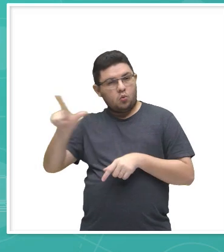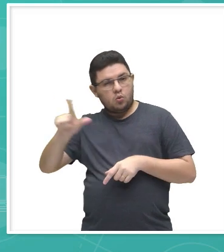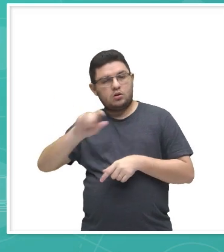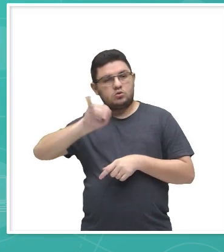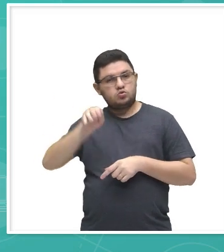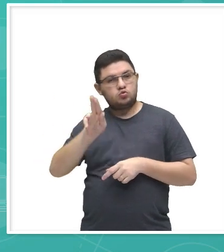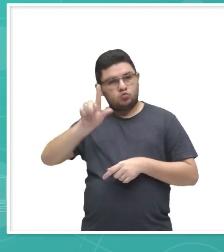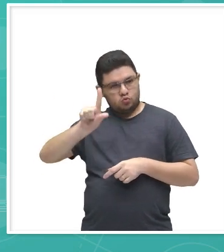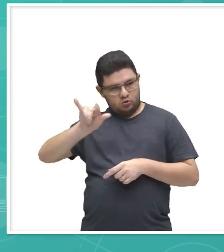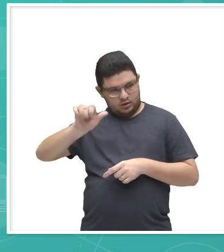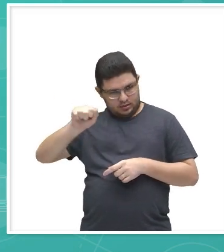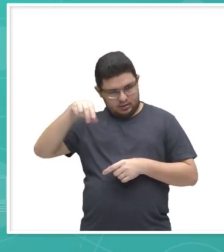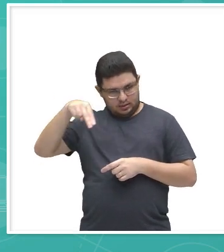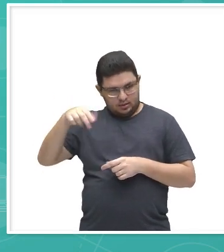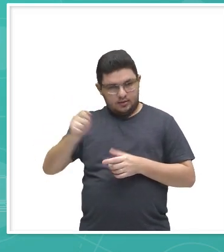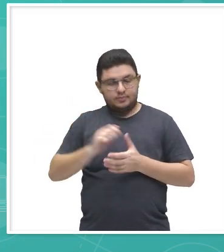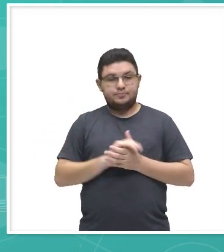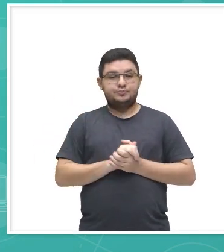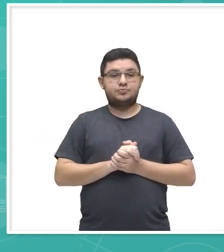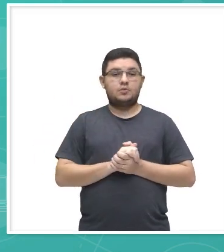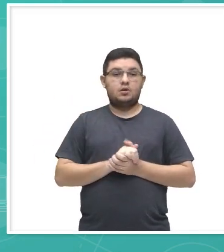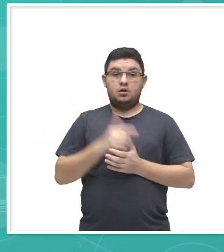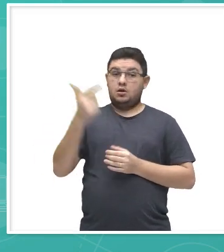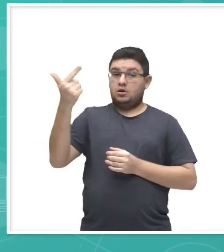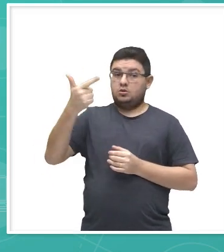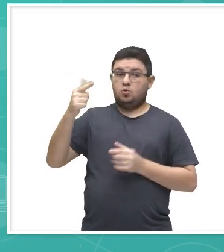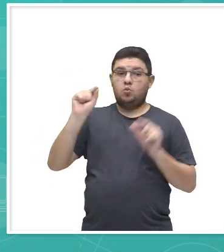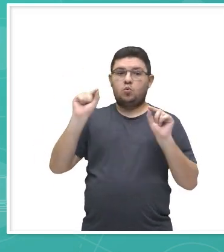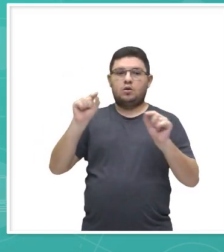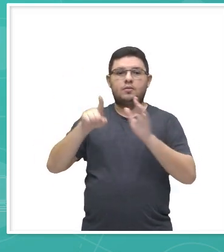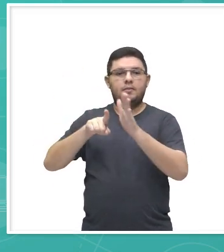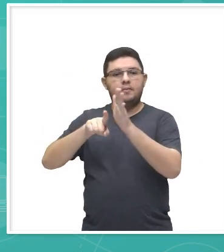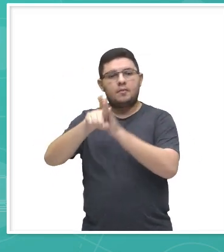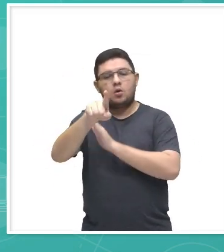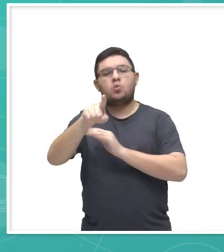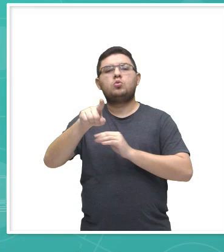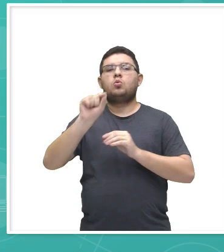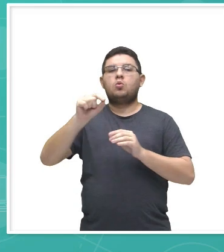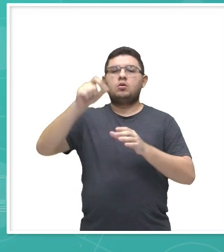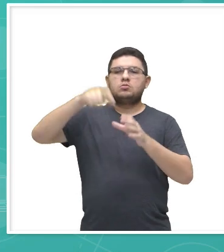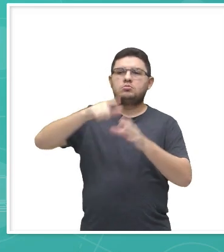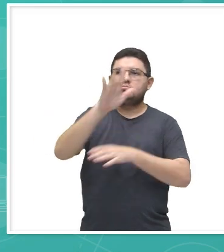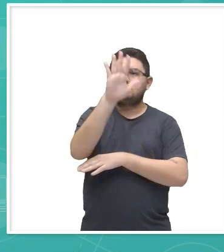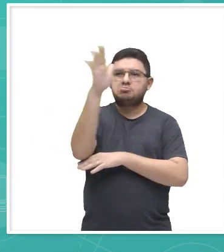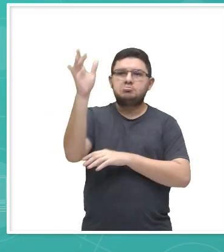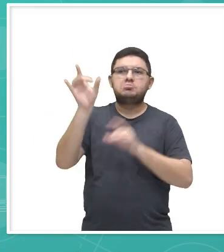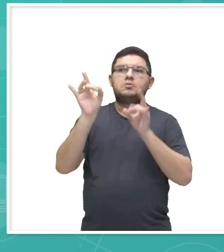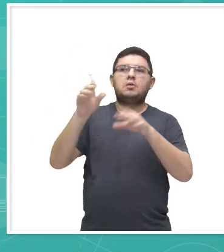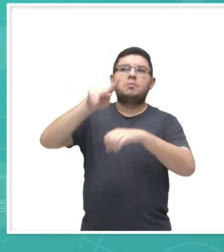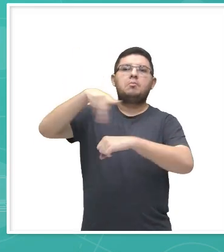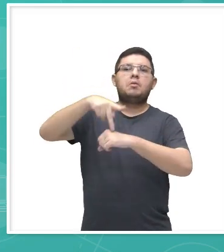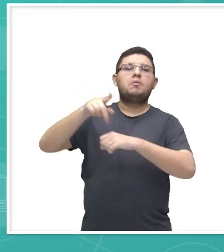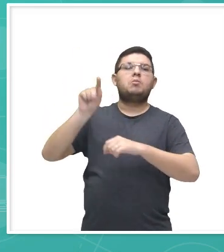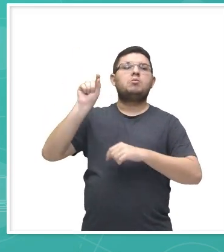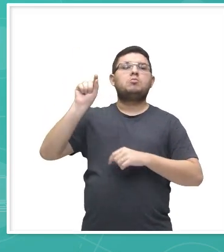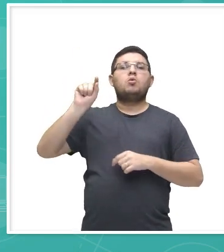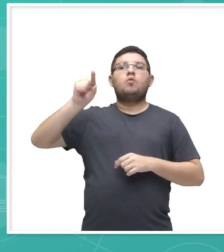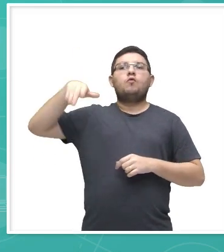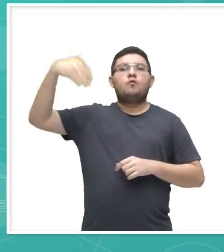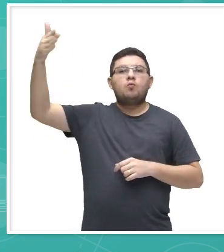citar alguns exemplos. Na questão 3, a gente viu também o agronegócio, aí você também cita